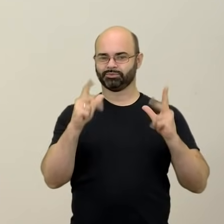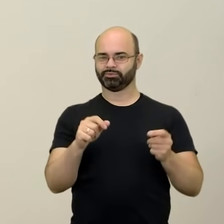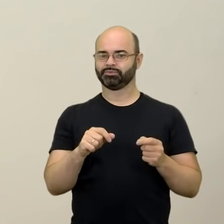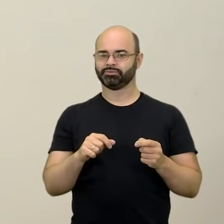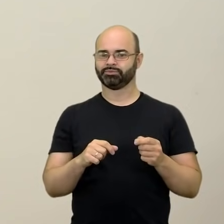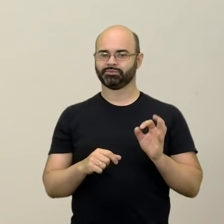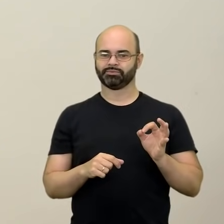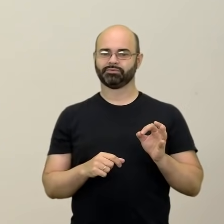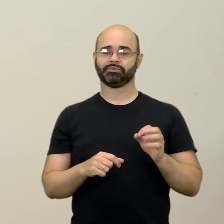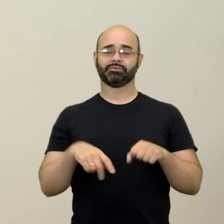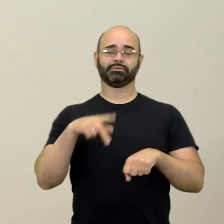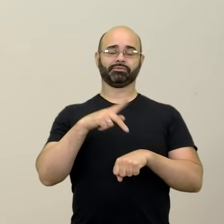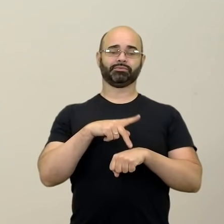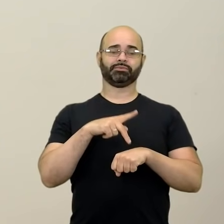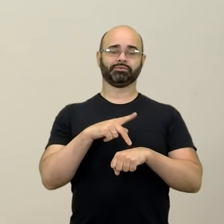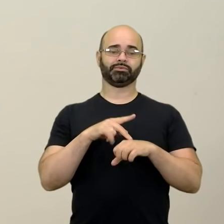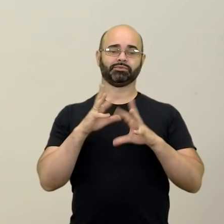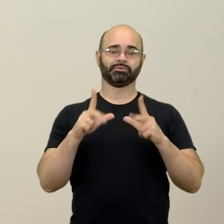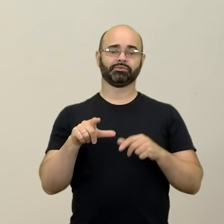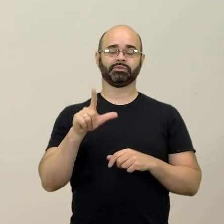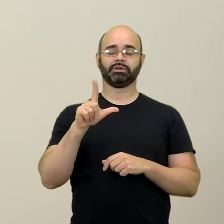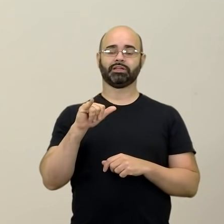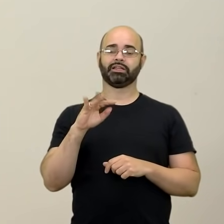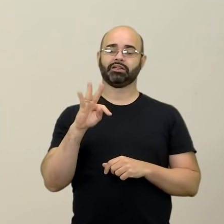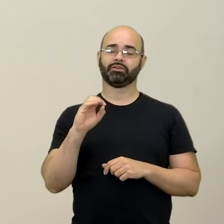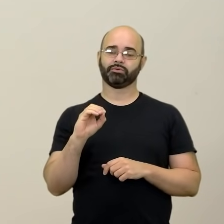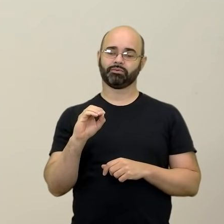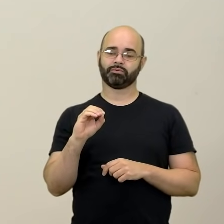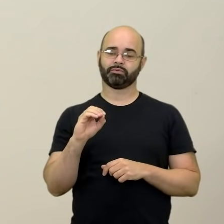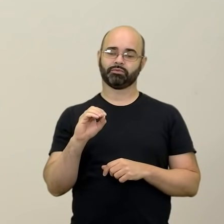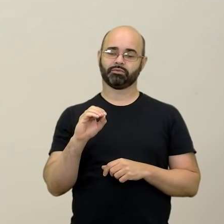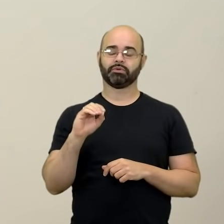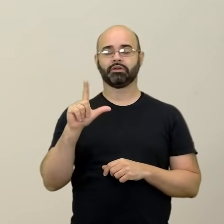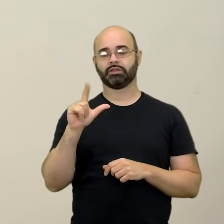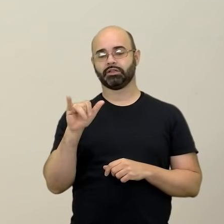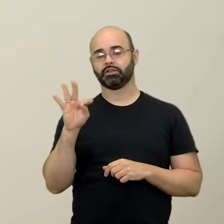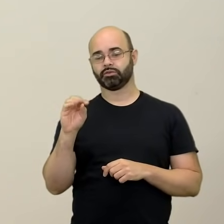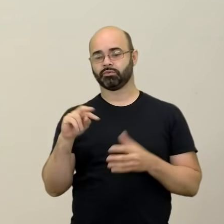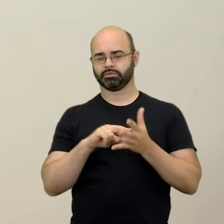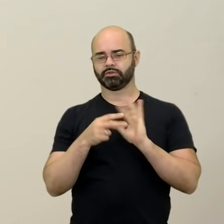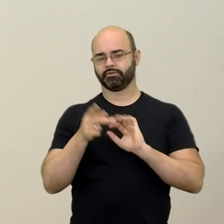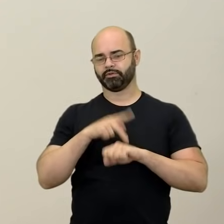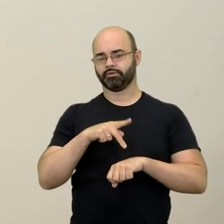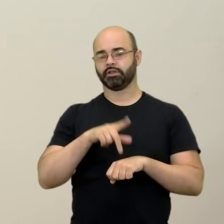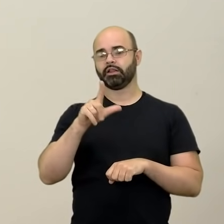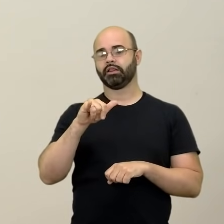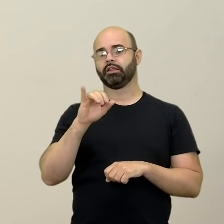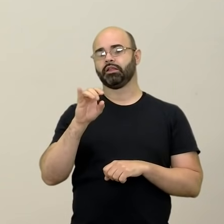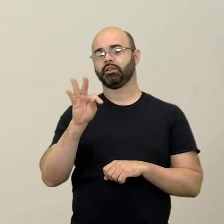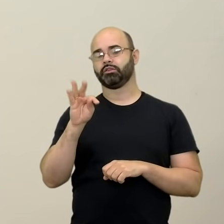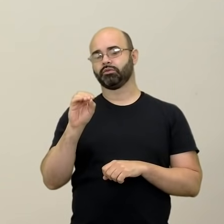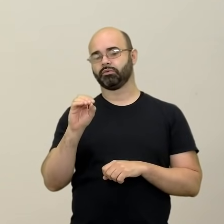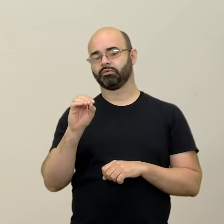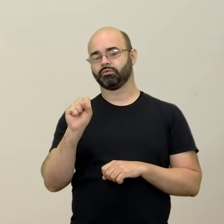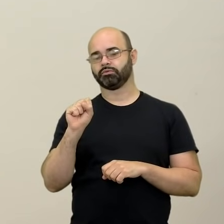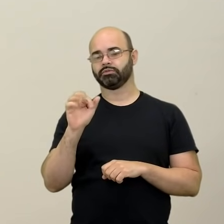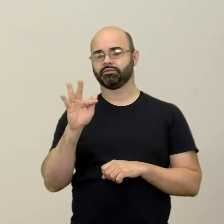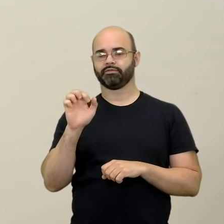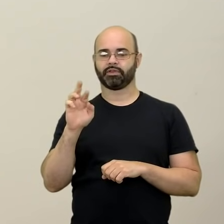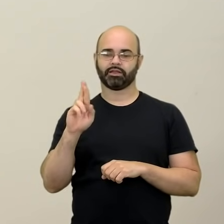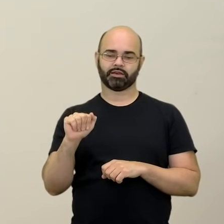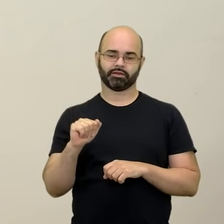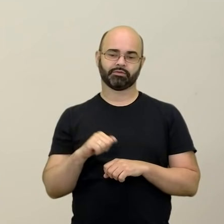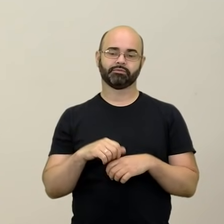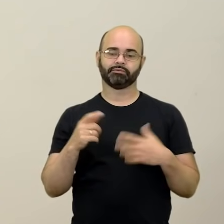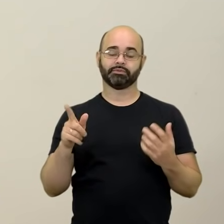tá todas as rochas a gente fala hálito tá bonito e Rocha então litosfera tô o que existe na terra